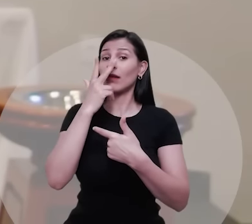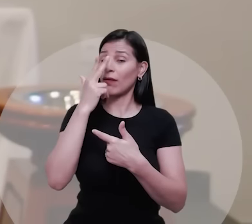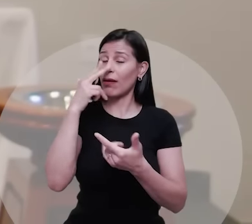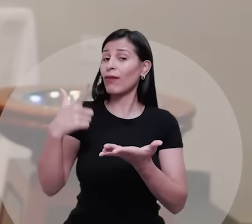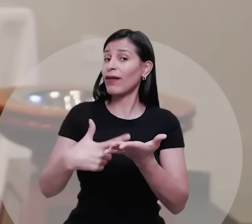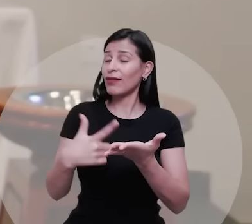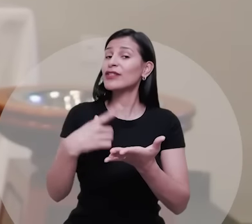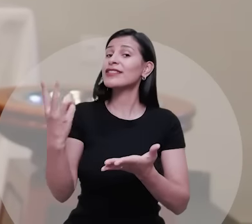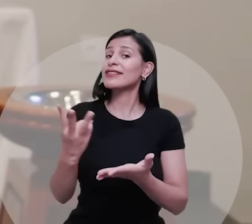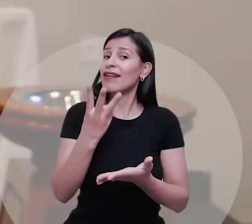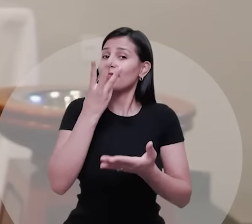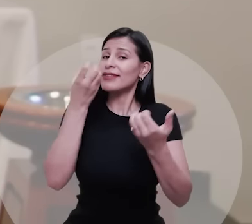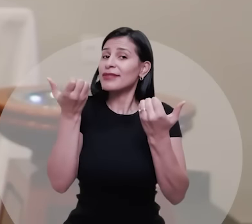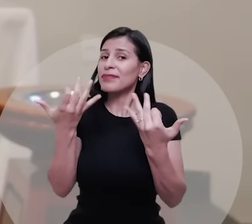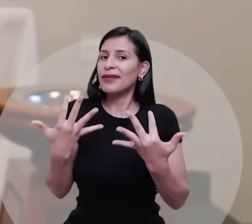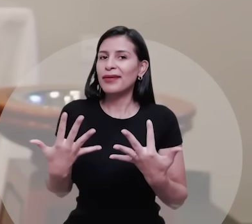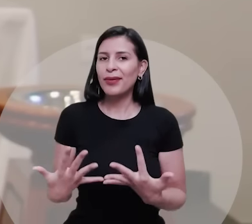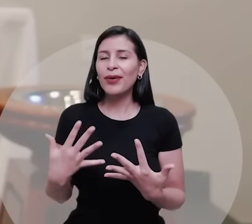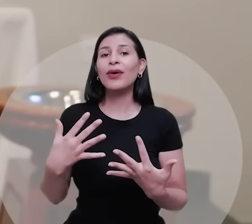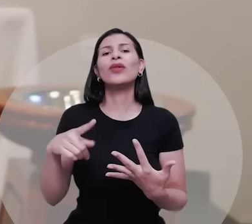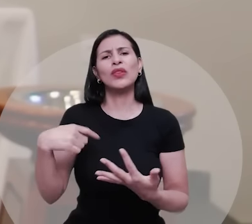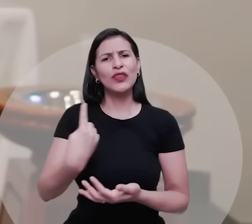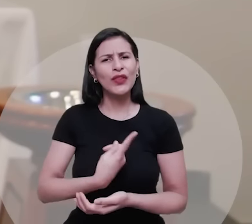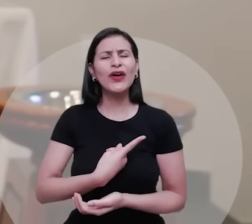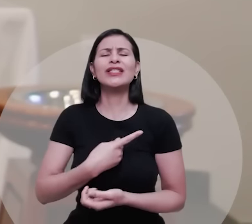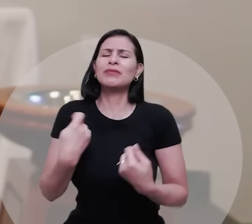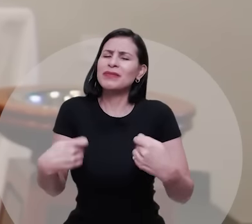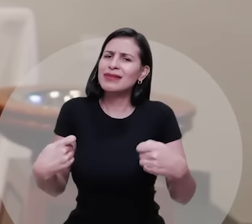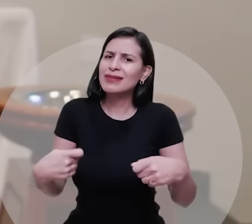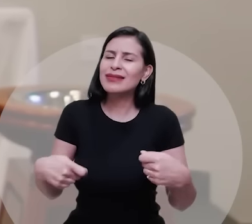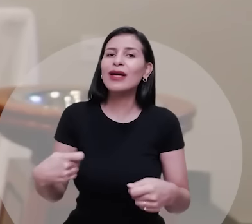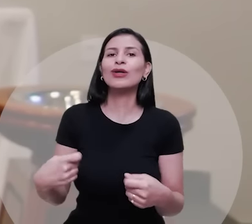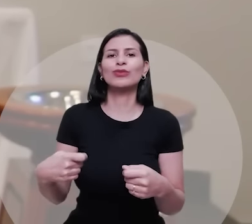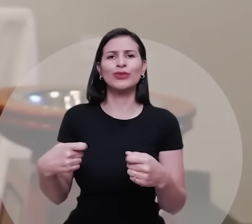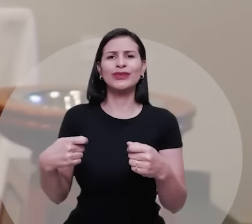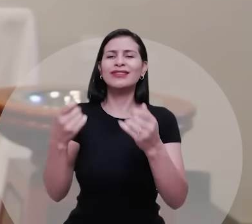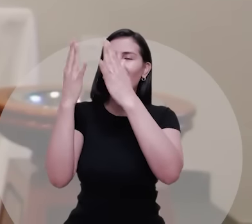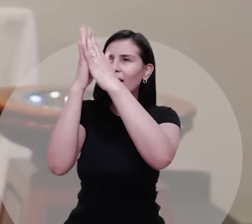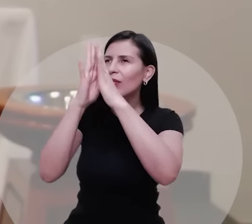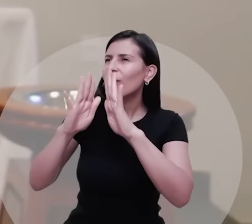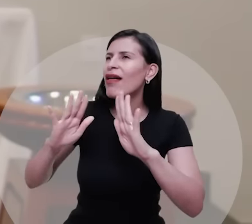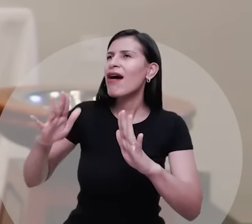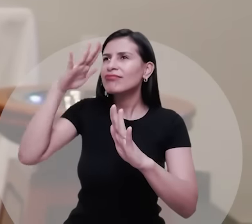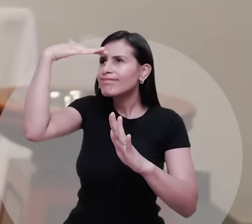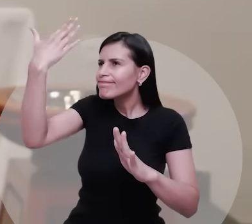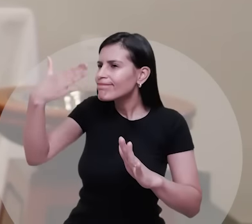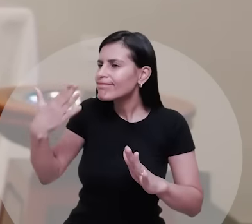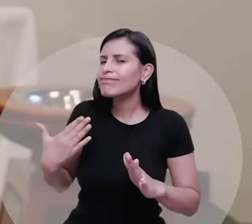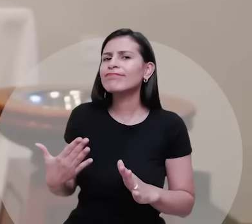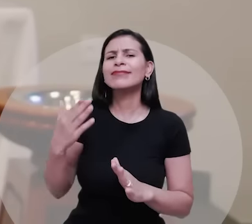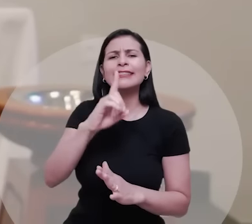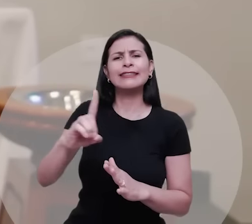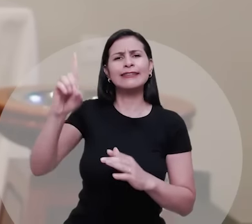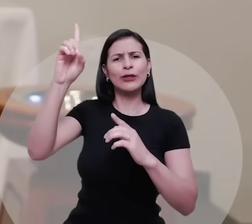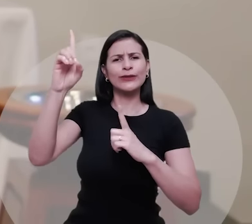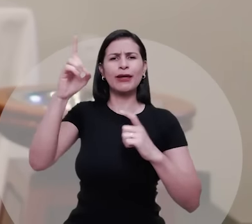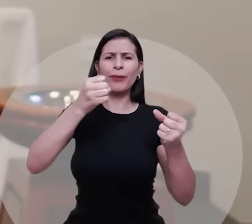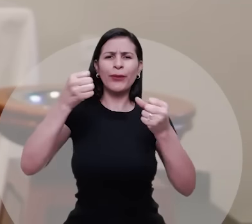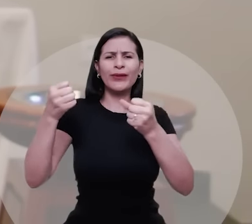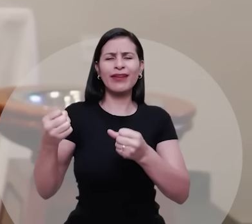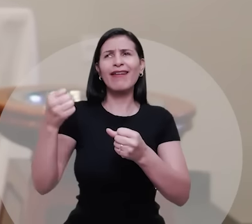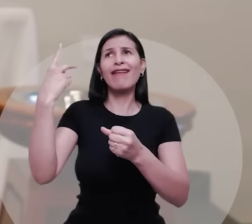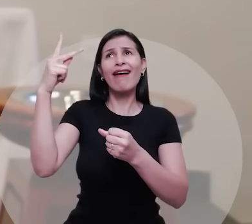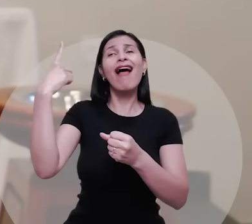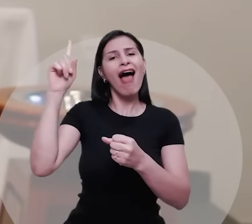celebrar. Nós recebemos o convite a, neste domingo, louvar, enaltecer e exaltar a glória